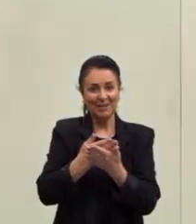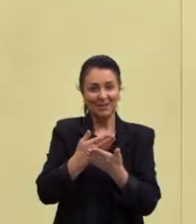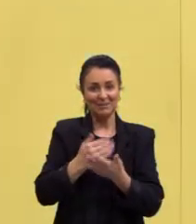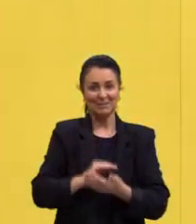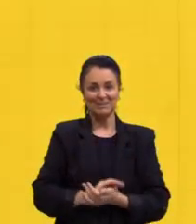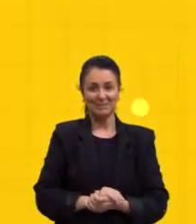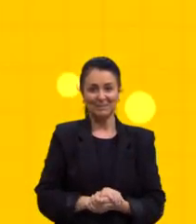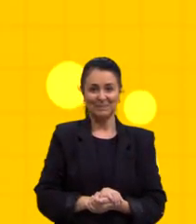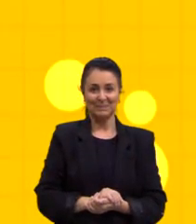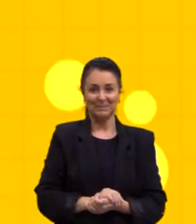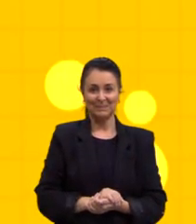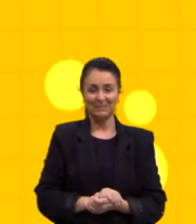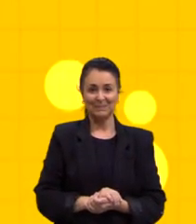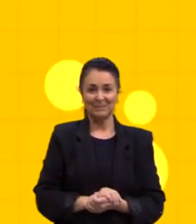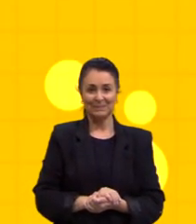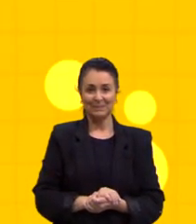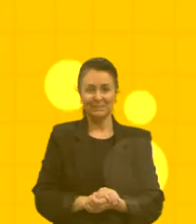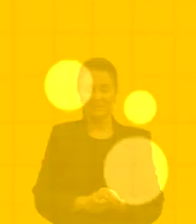Tchau!